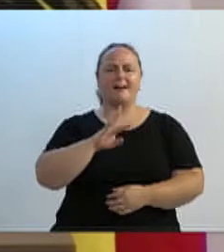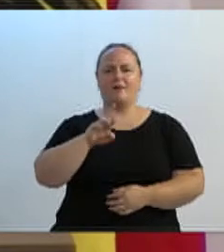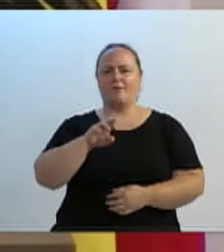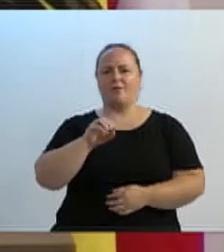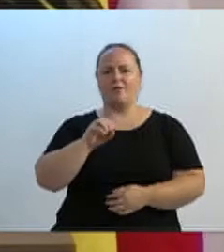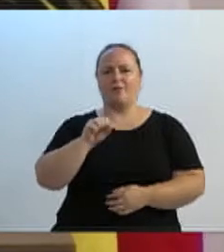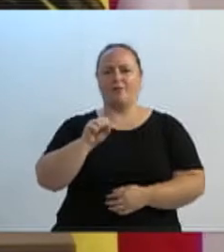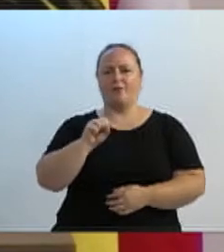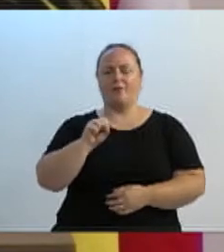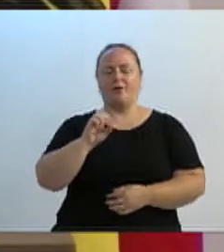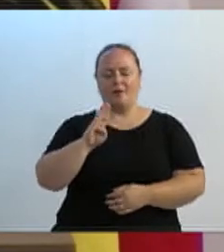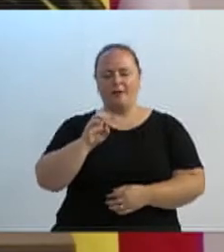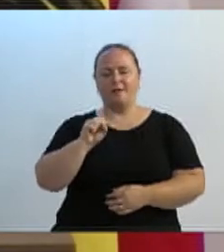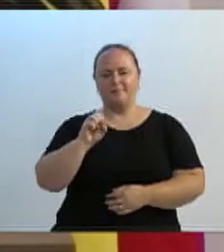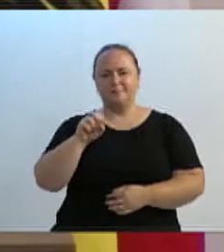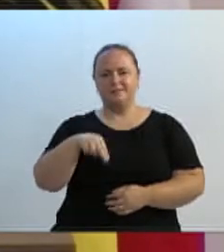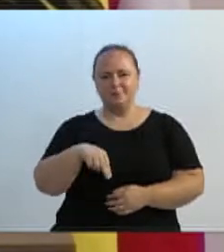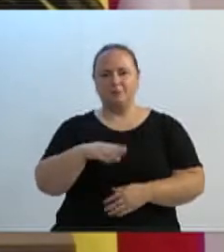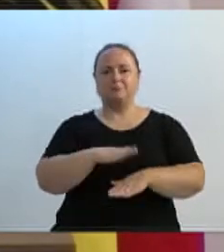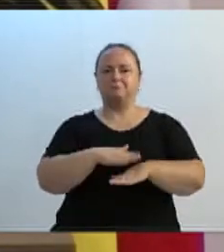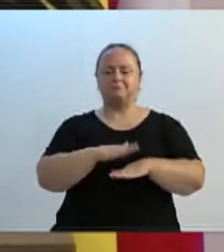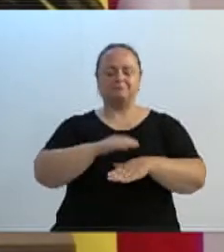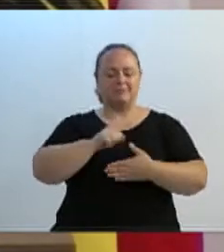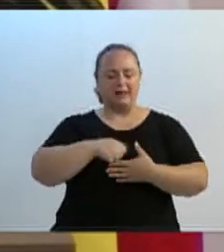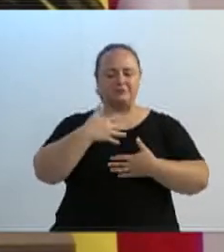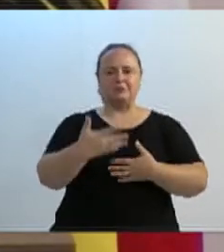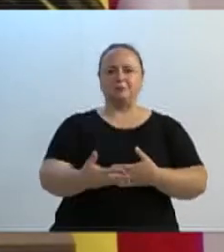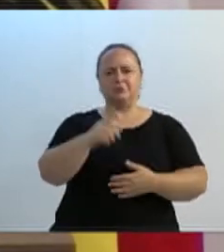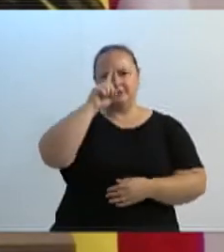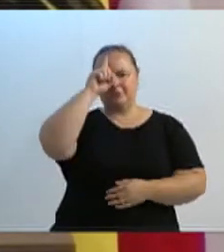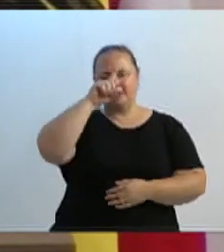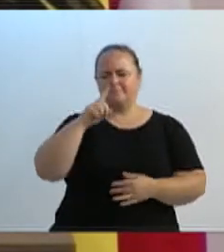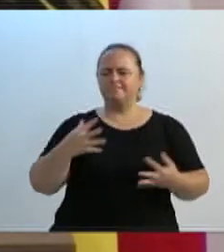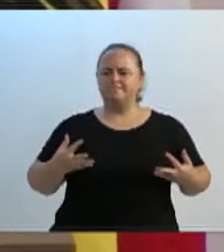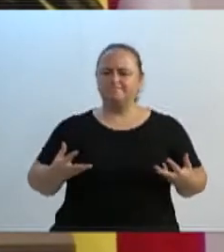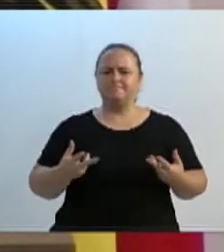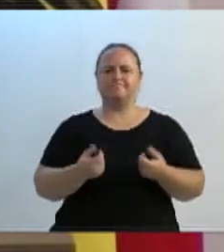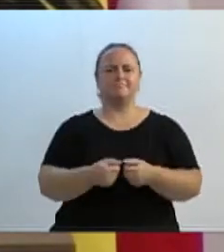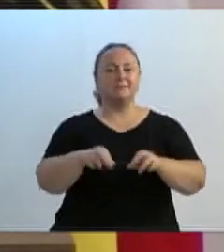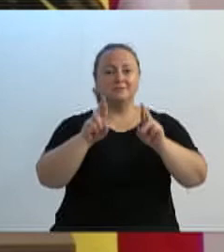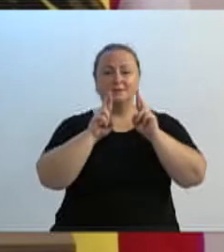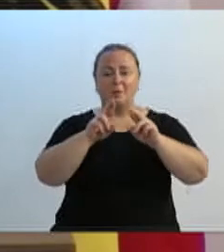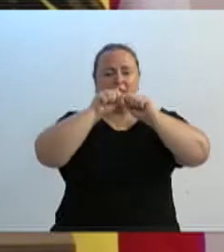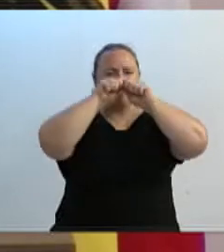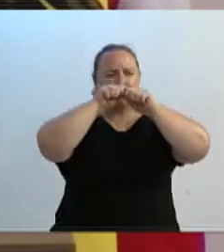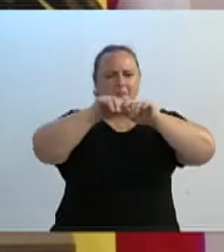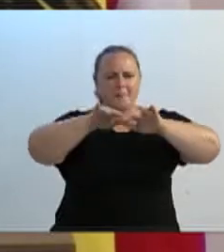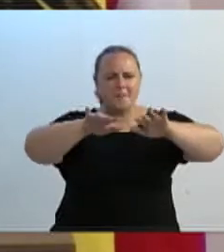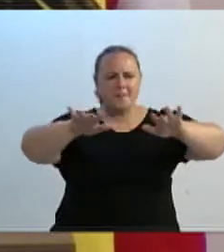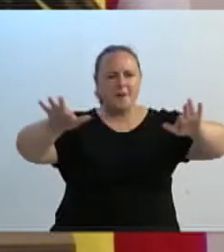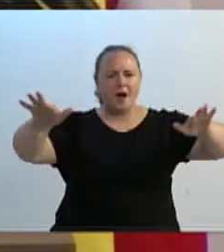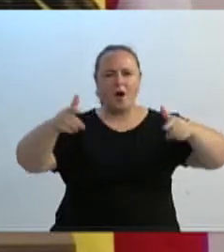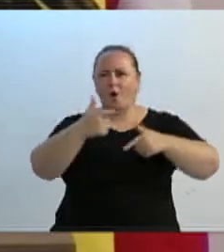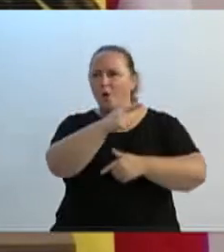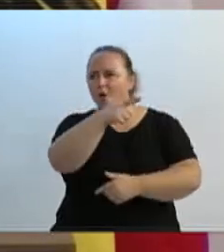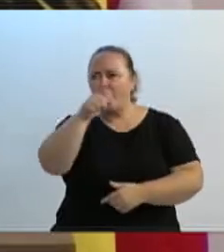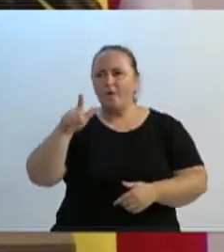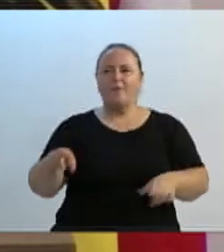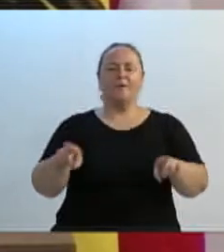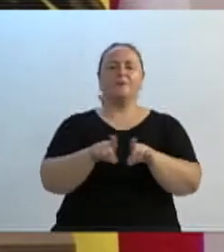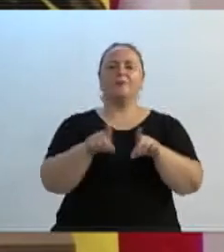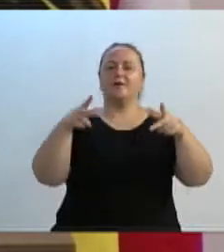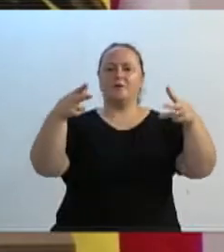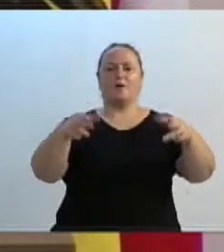empresa pela atitude, pela ideia maravilhosa, fantástica, que a gente torce para que seja difundida em vários lugares, mas também que possa